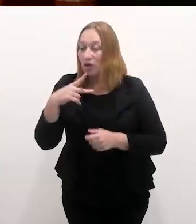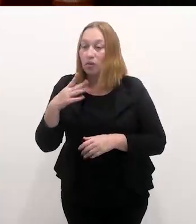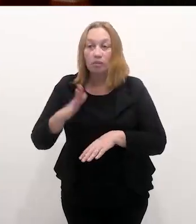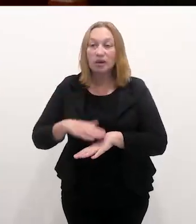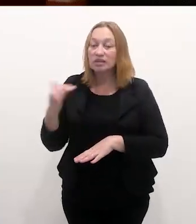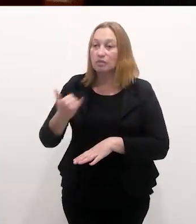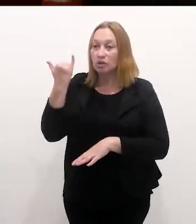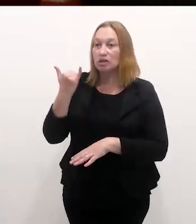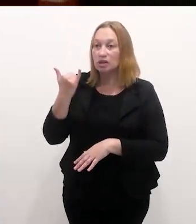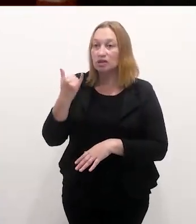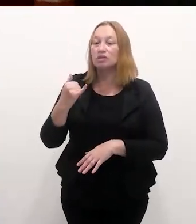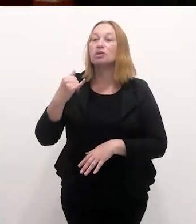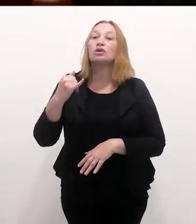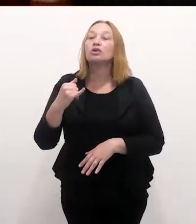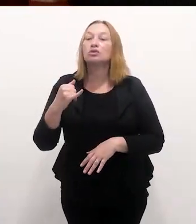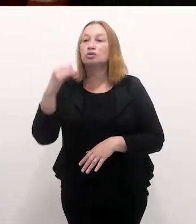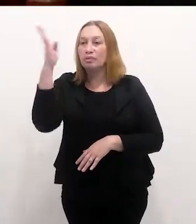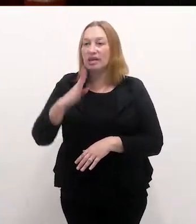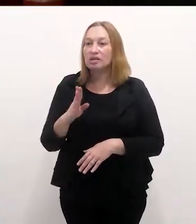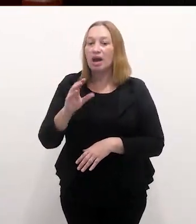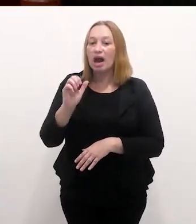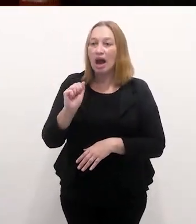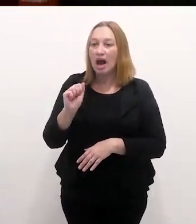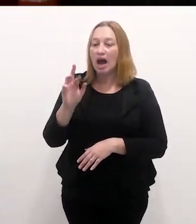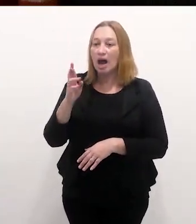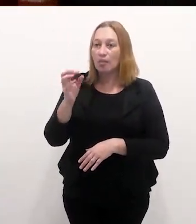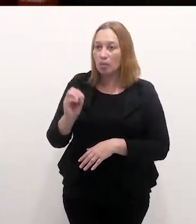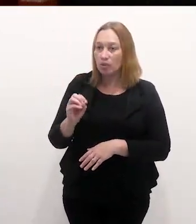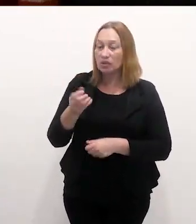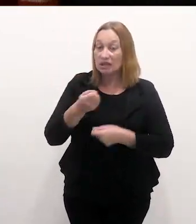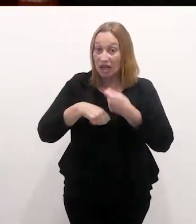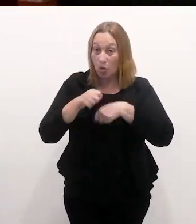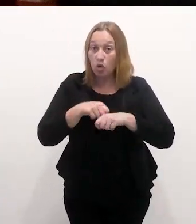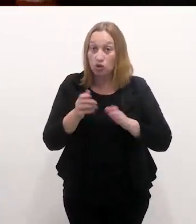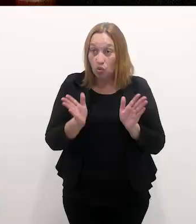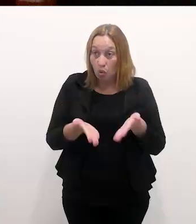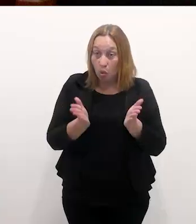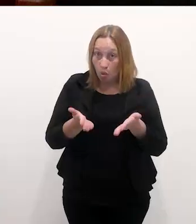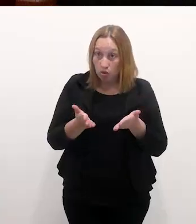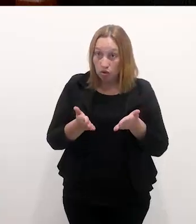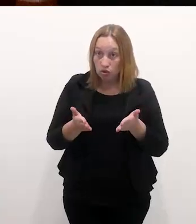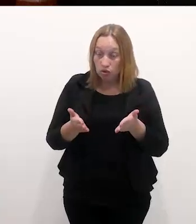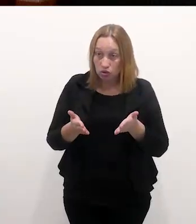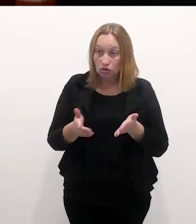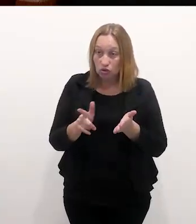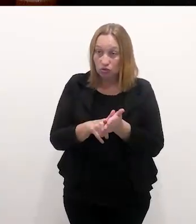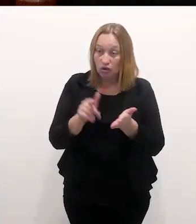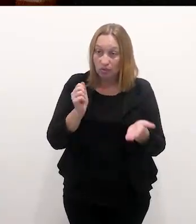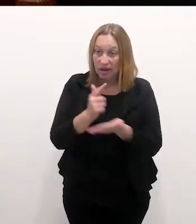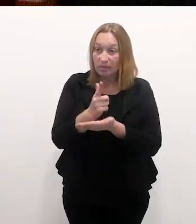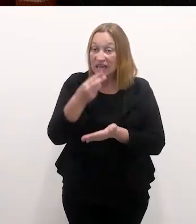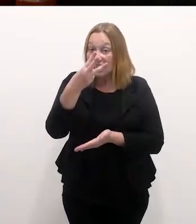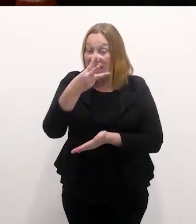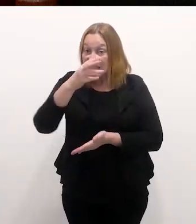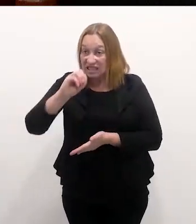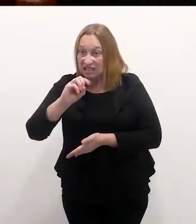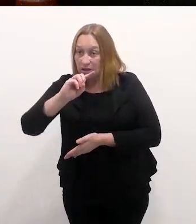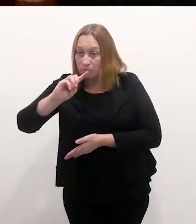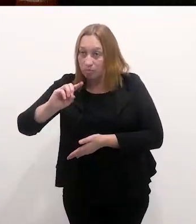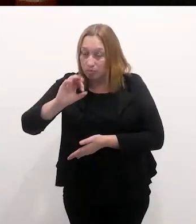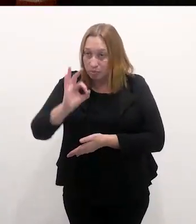falou, um aspecto um dos mais importantes do Brasil, que é o agronegócio. Certamente o agronegócio, que hoje representa na balança de pagamento do